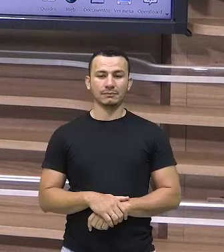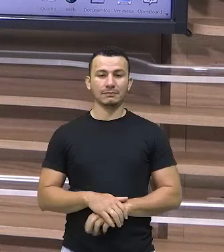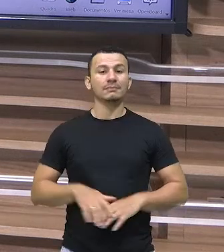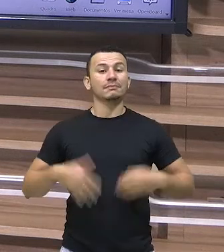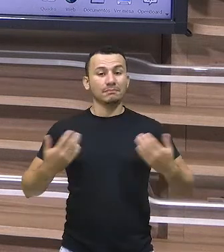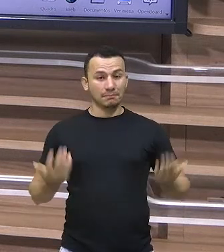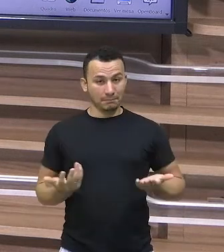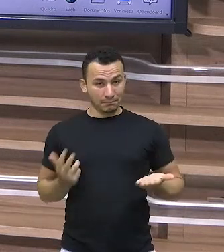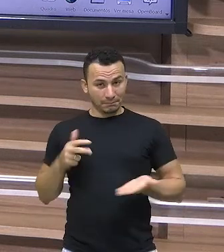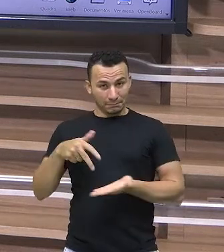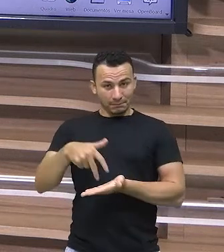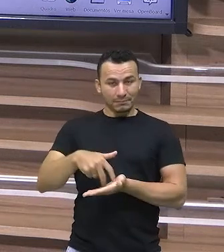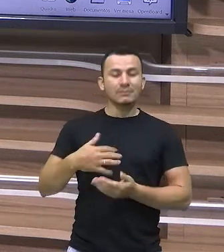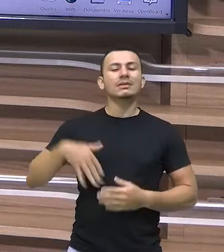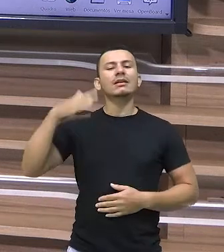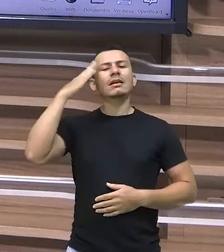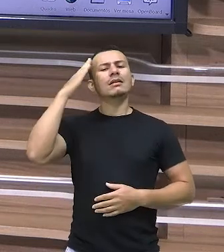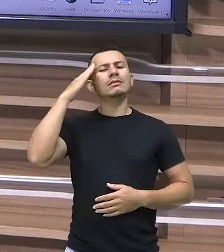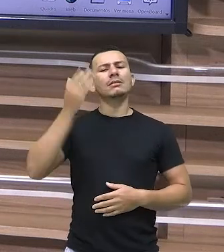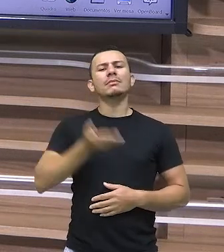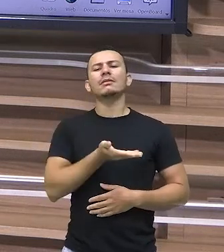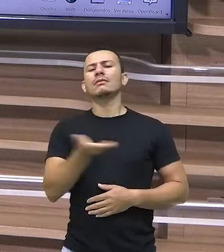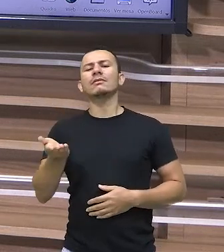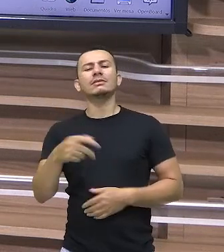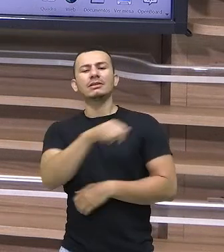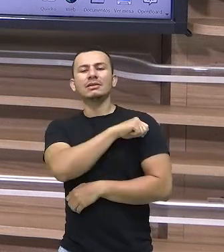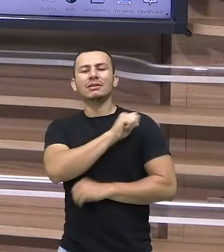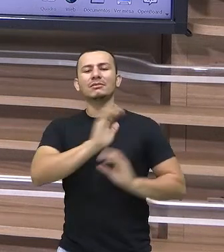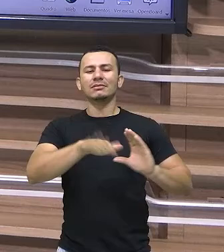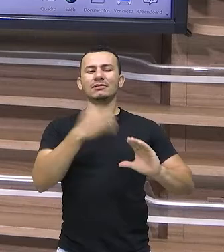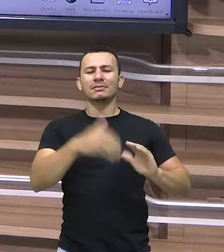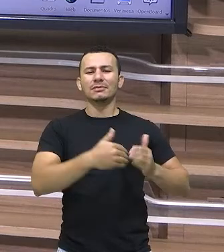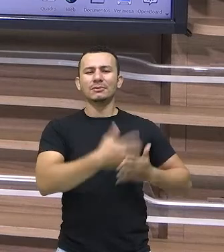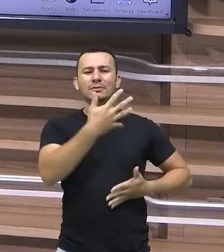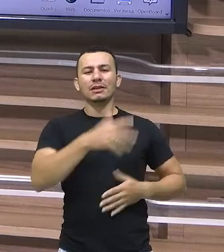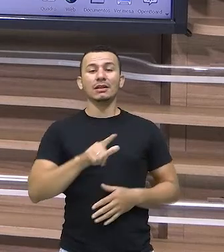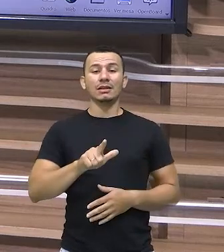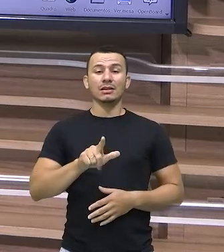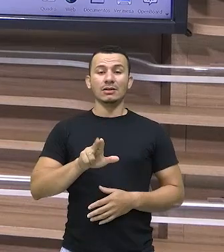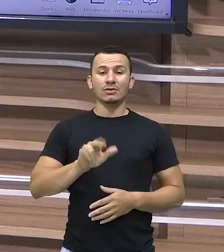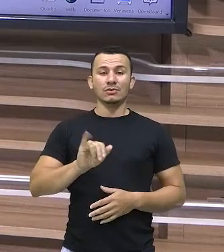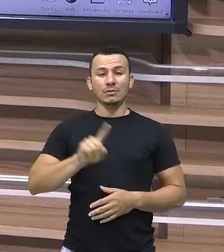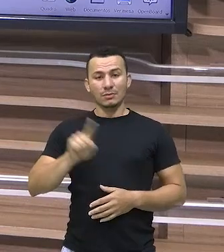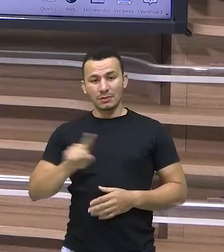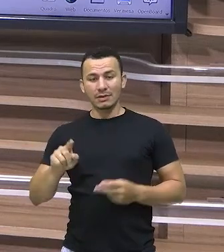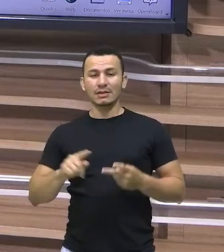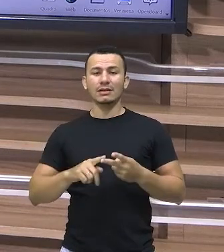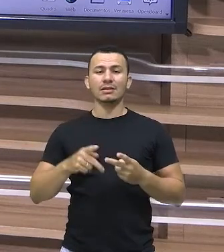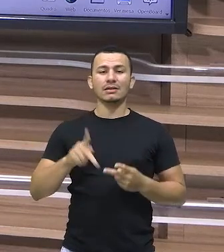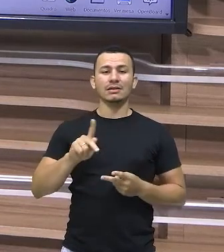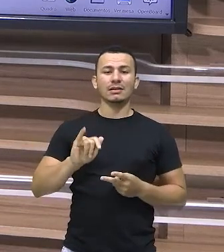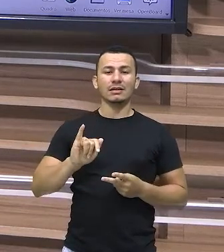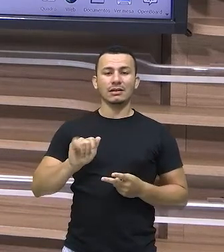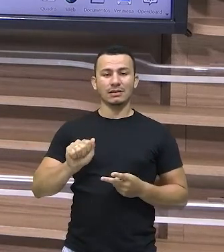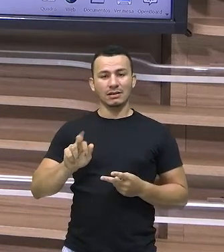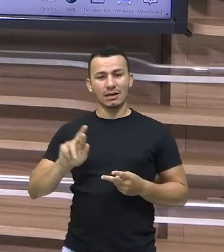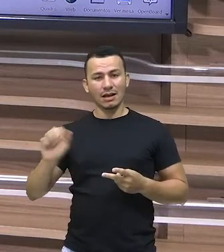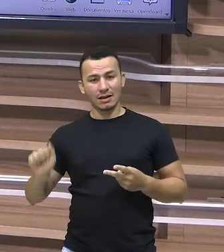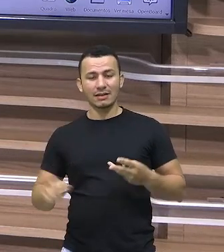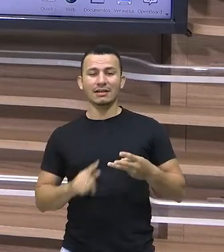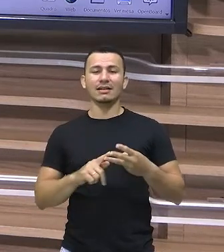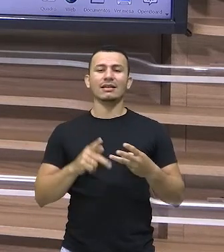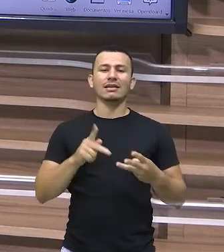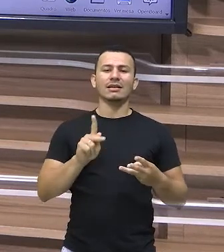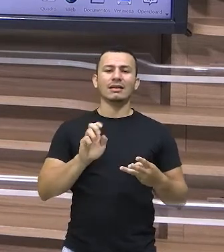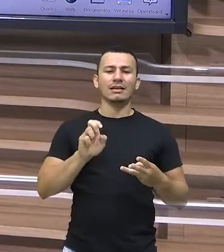Estamos de volta, quero ver as participações de vocês no chat. Vamos lá, o Luiz, a Kiara, o Kennedy, que estavam aí participando conosco.